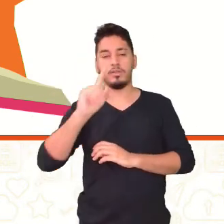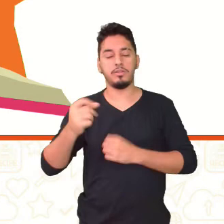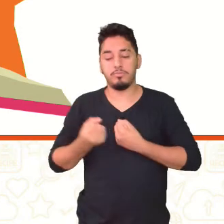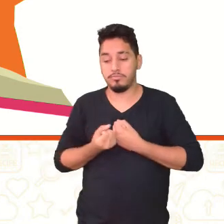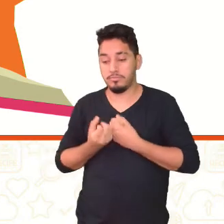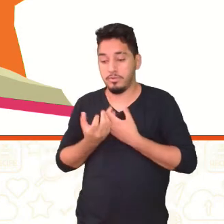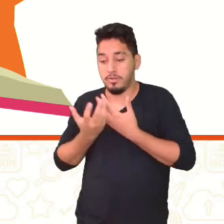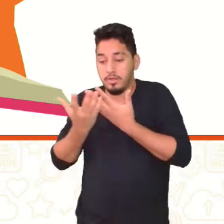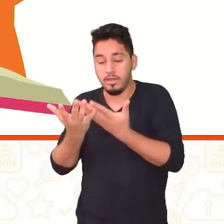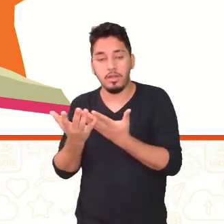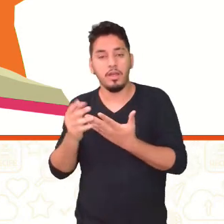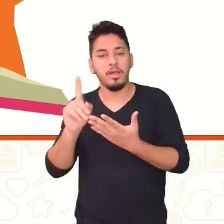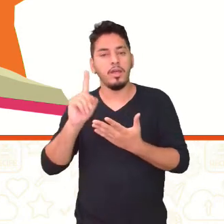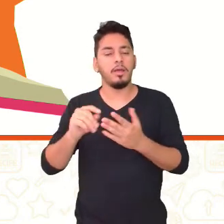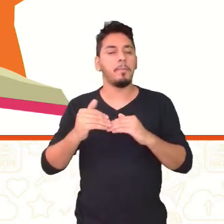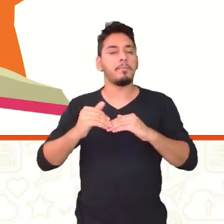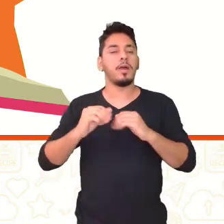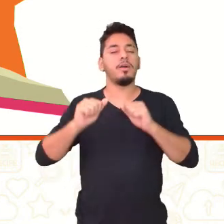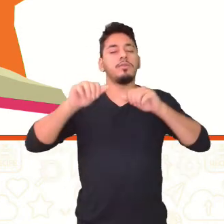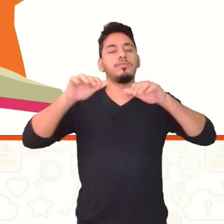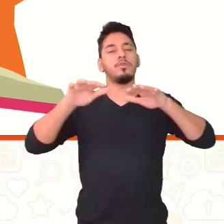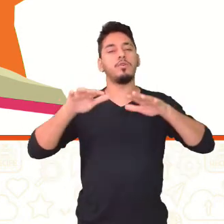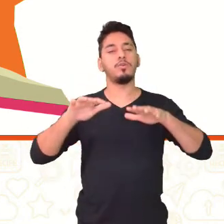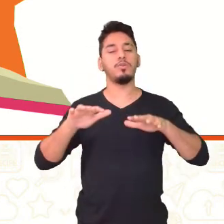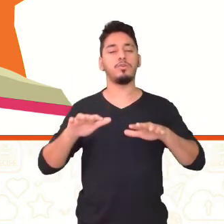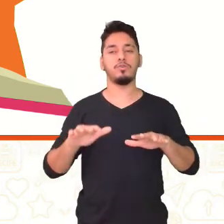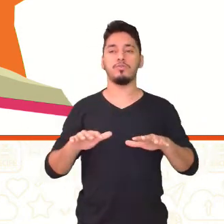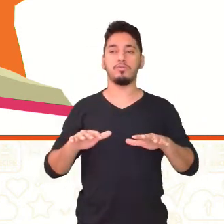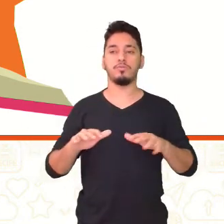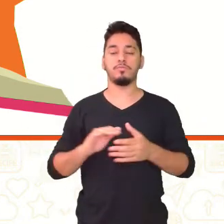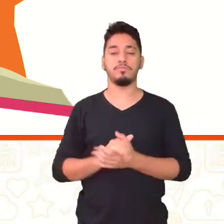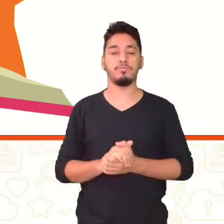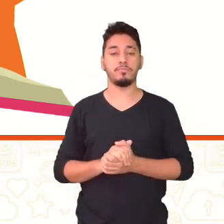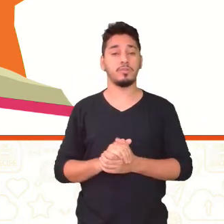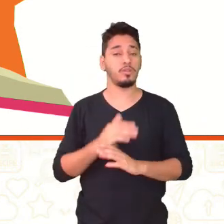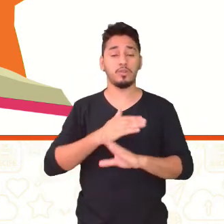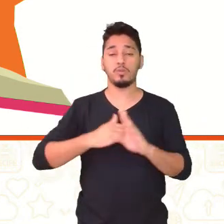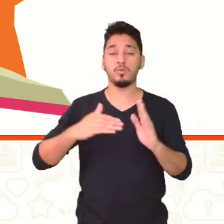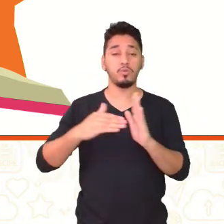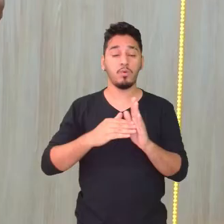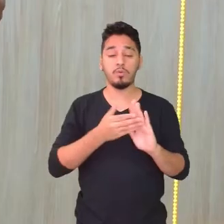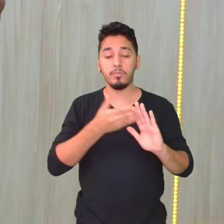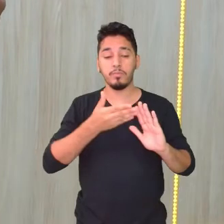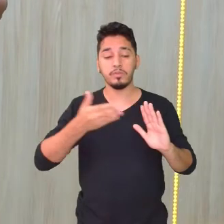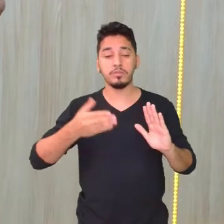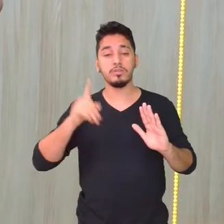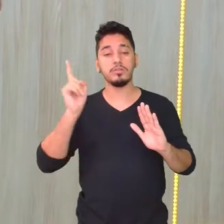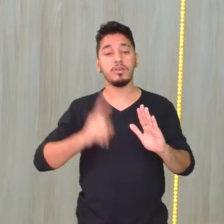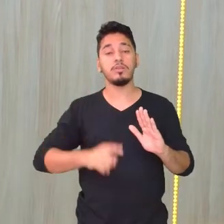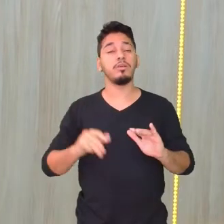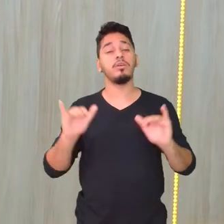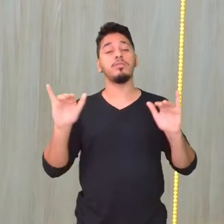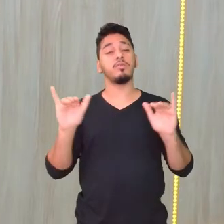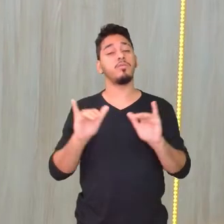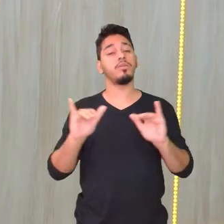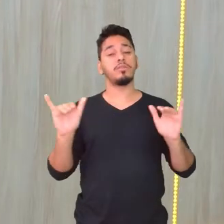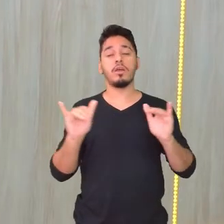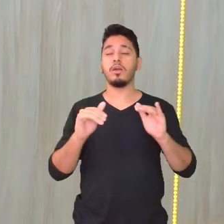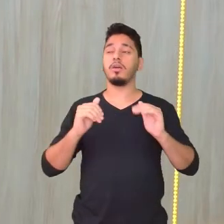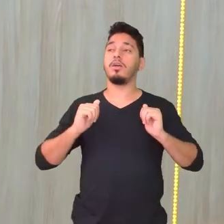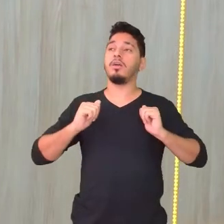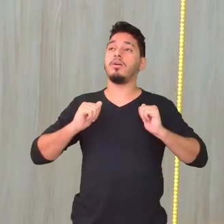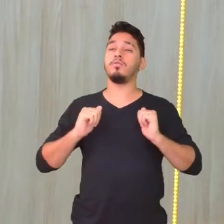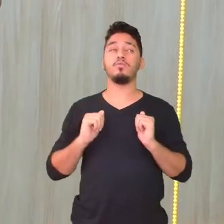externalização ela acontece de maneira muito mais estável, né, e esse processo todo ele ocorre numa dinâmica de muita tranquilidade.